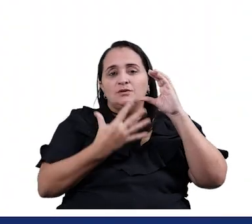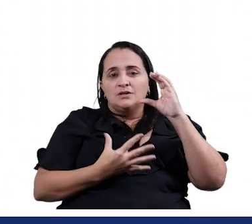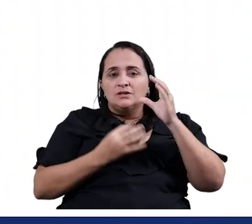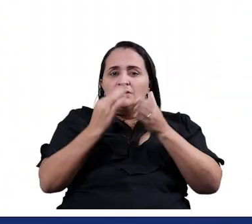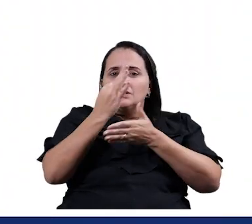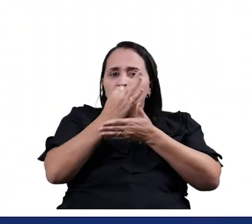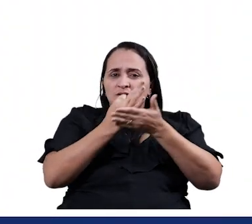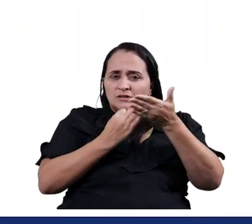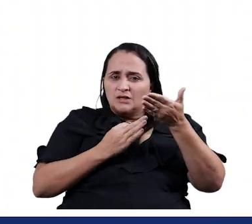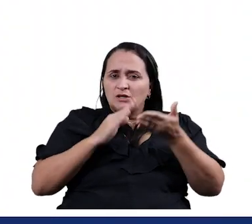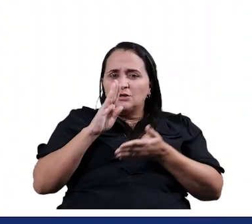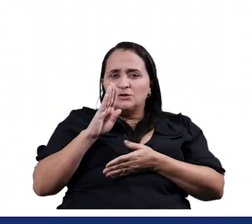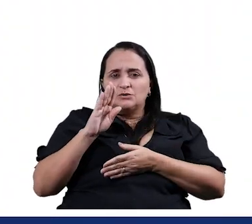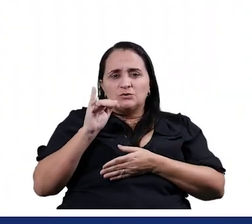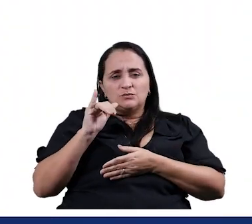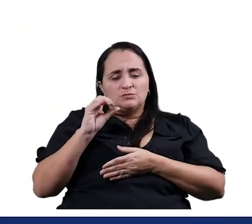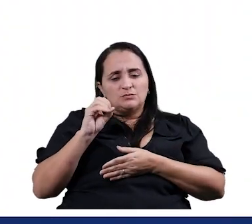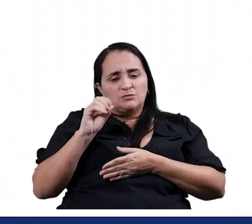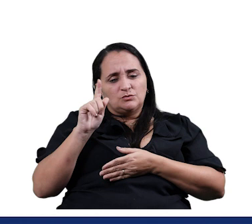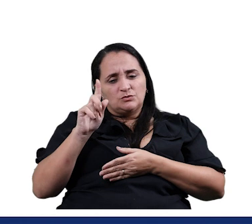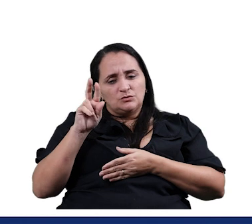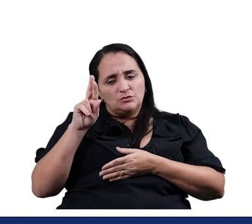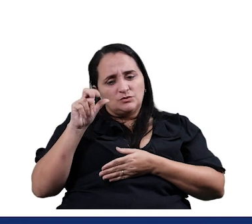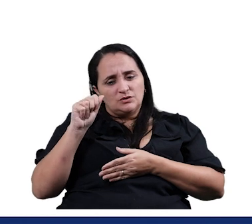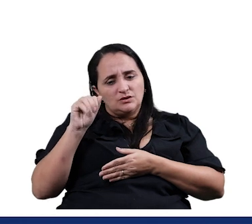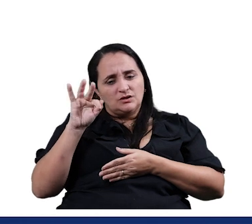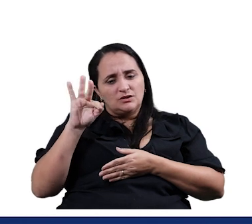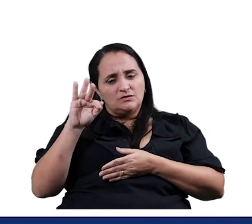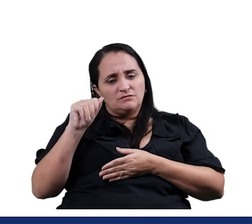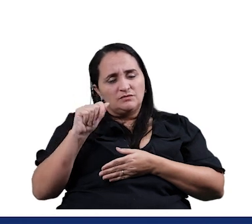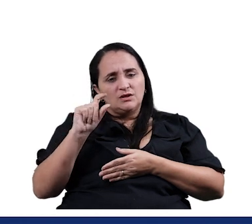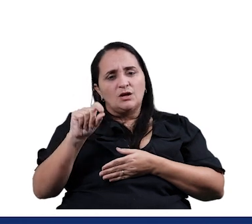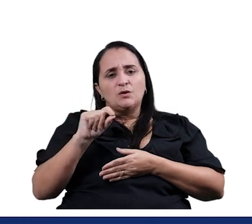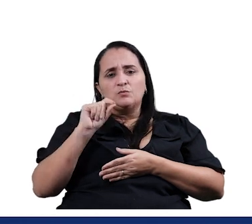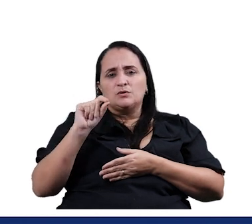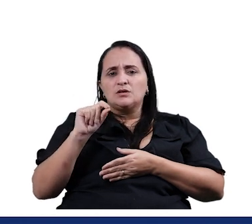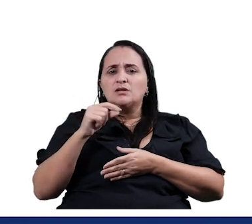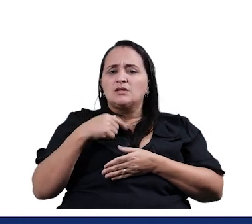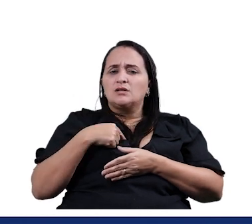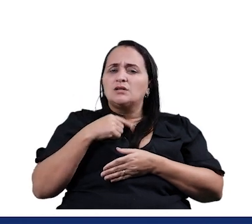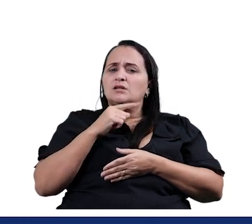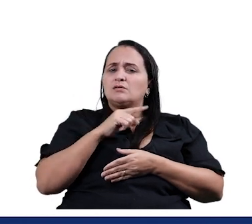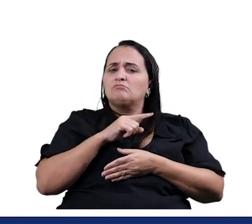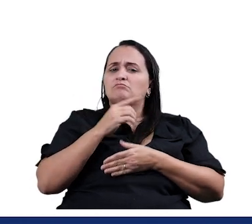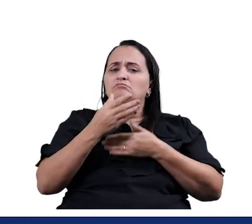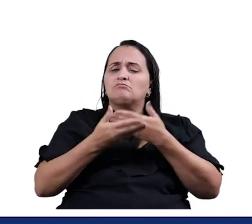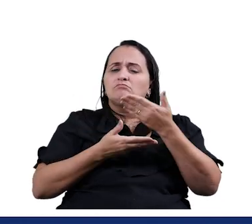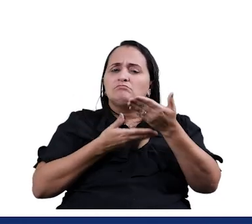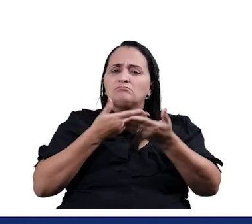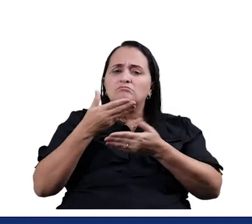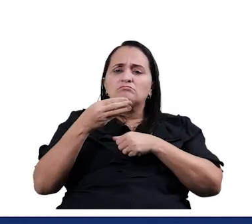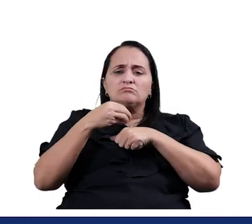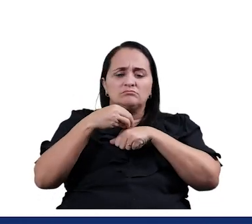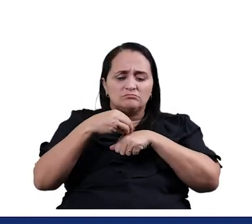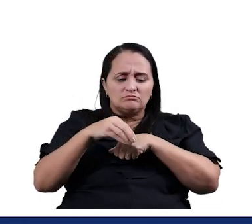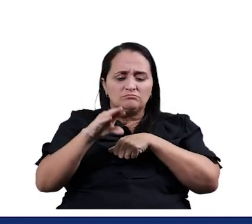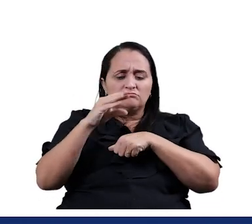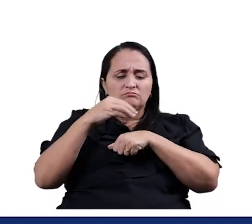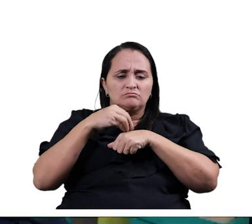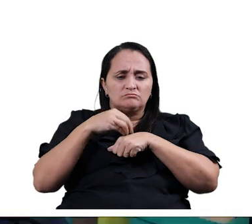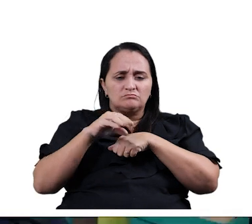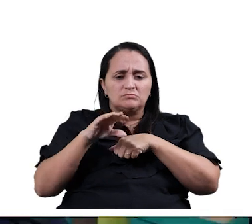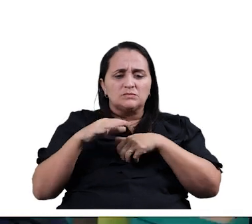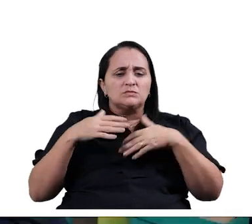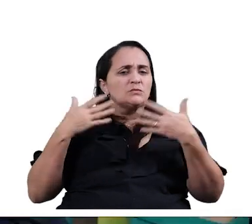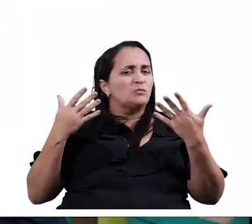característica dos textos de biografia é que ele compartilha as experiências e feitos dela. Dela quem? Da sua